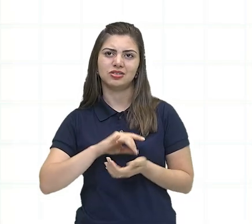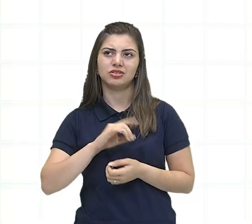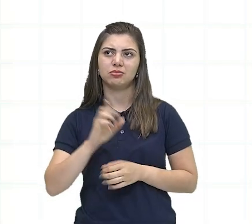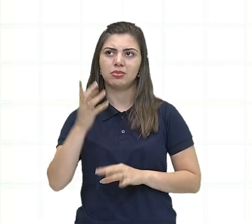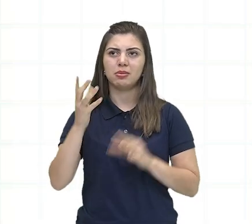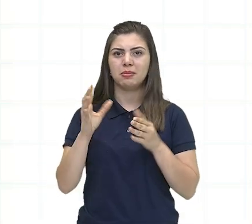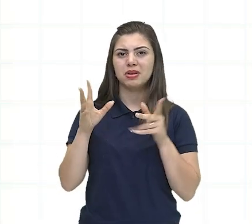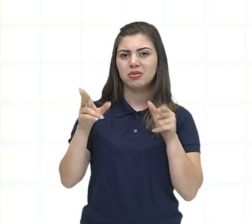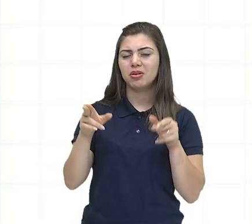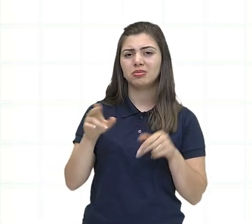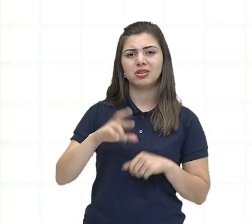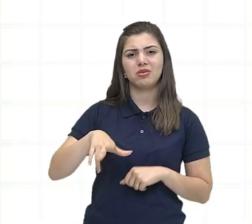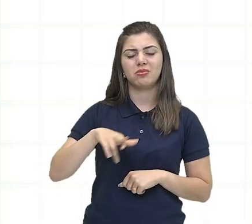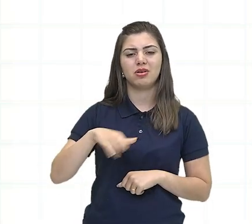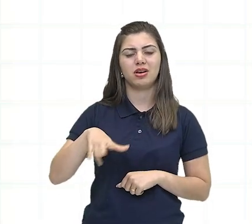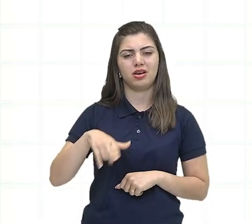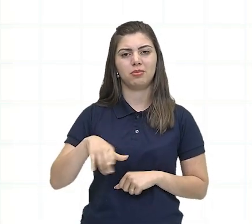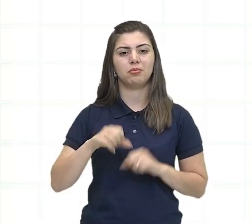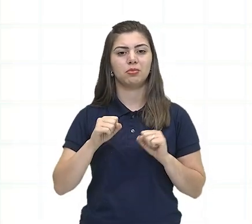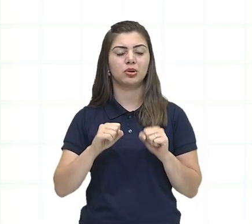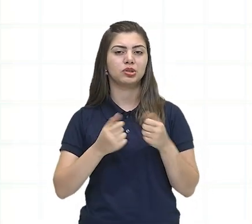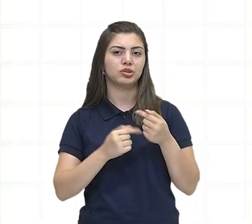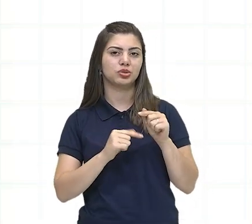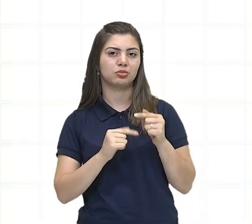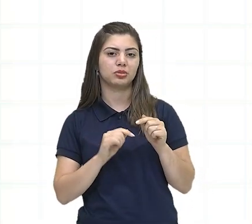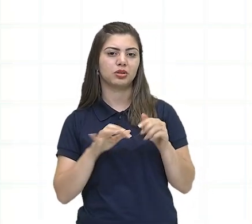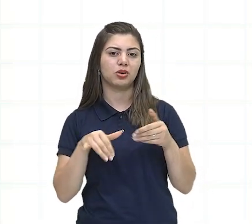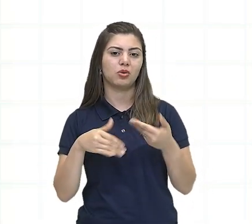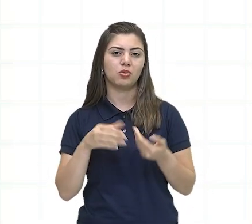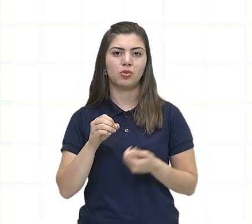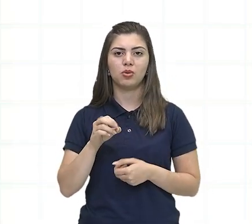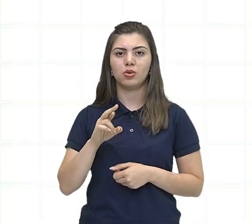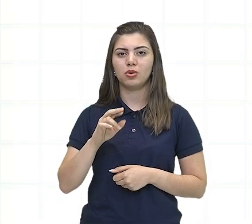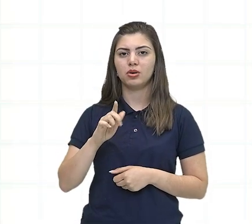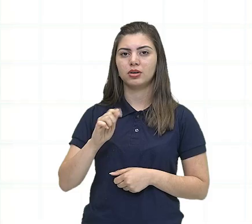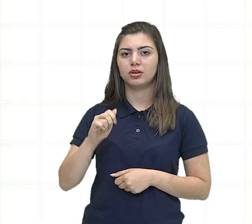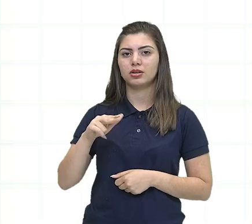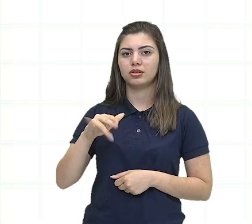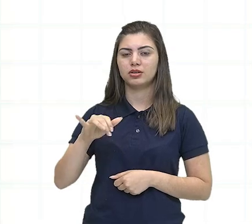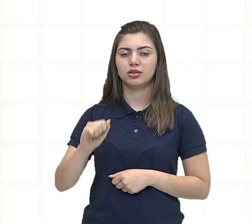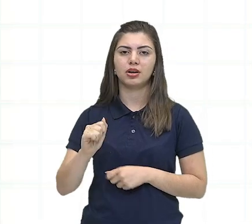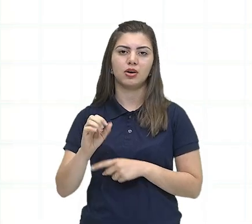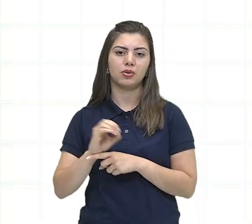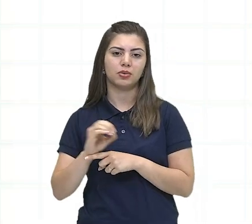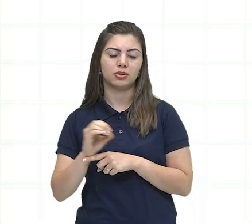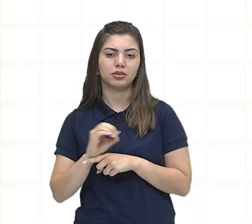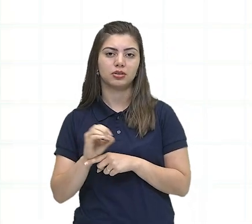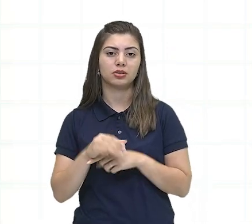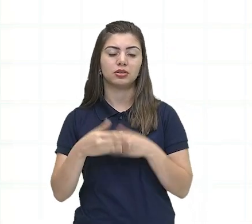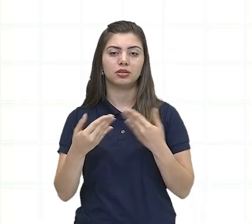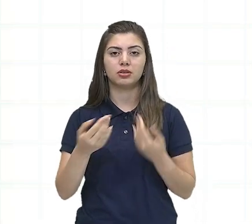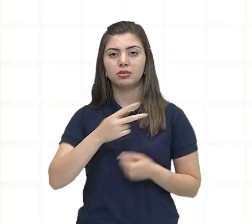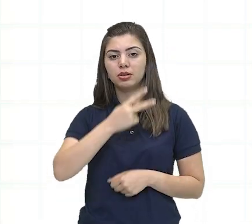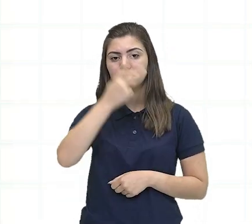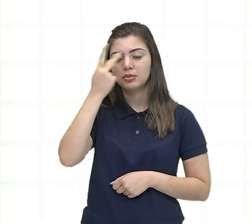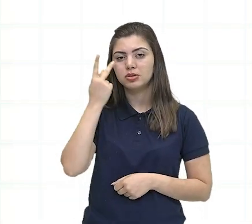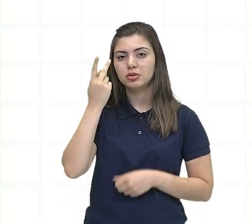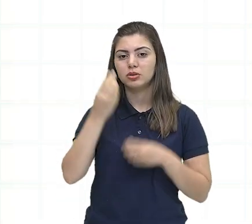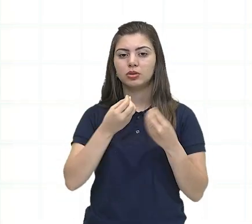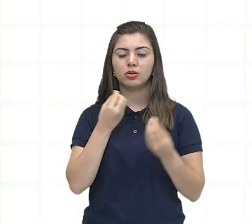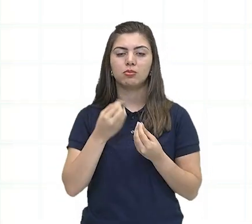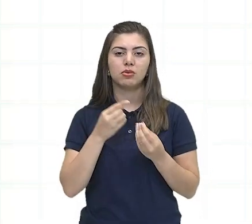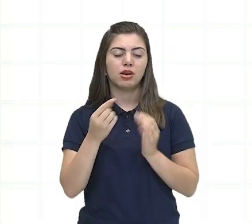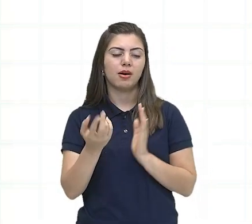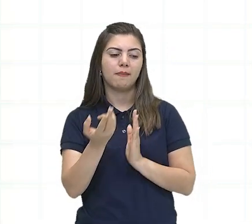ser geométricas ou orgânicas. Então, o artista, ele pinta a sua obra de